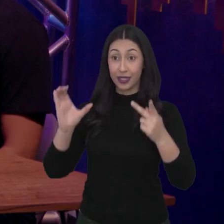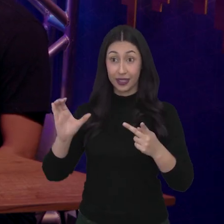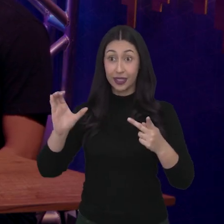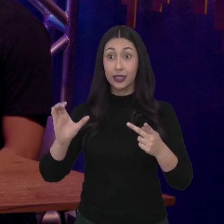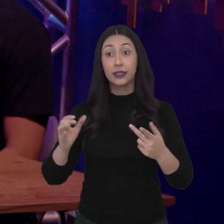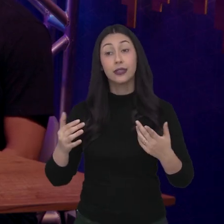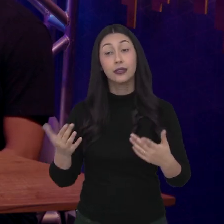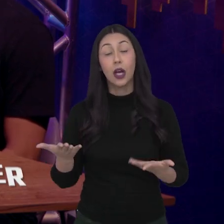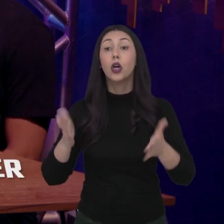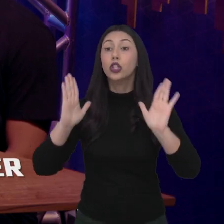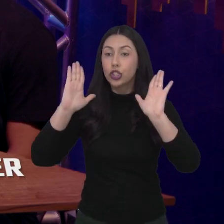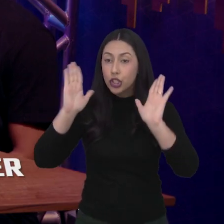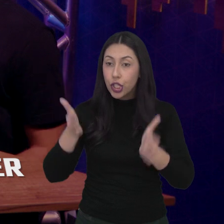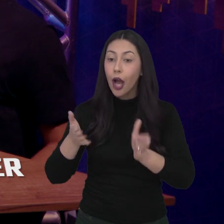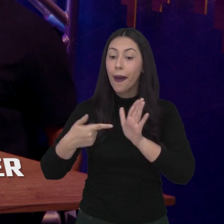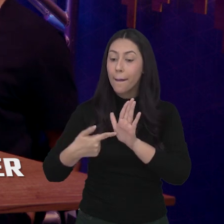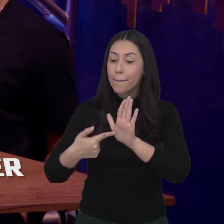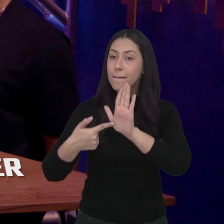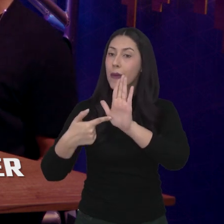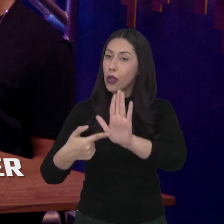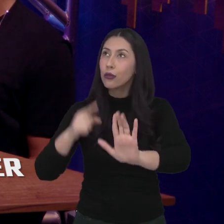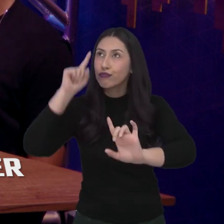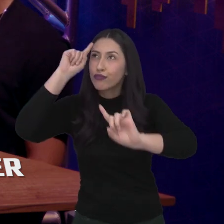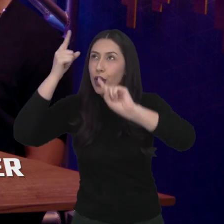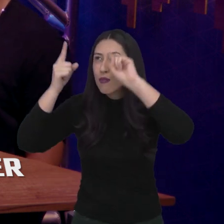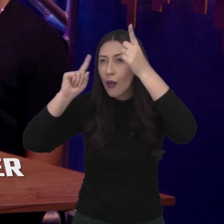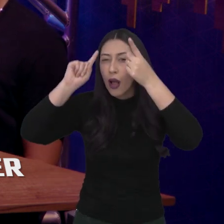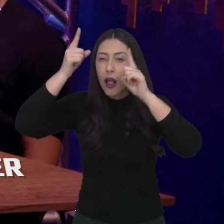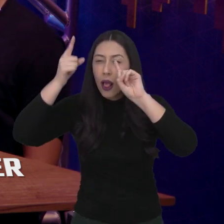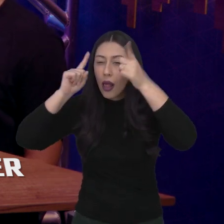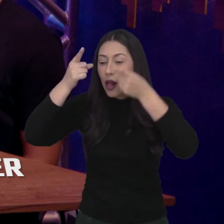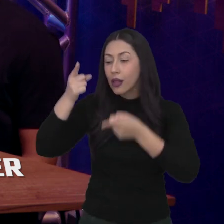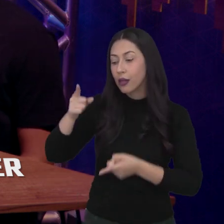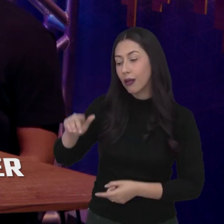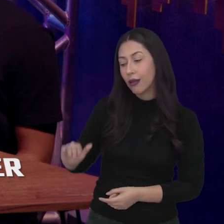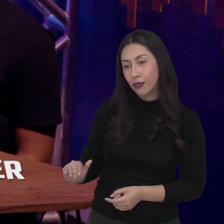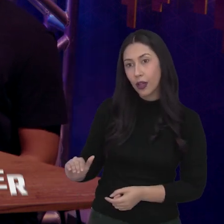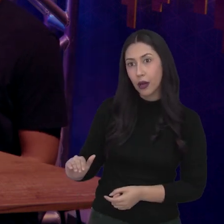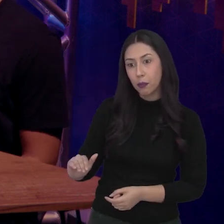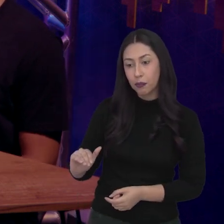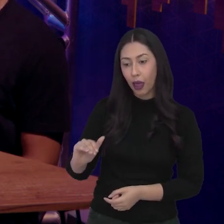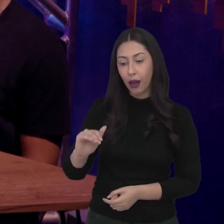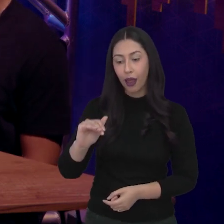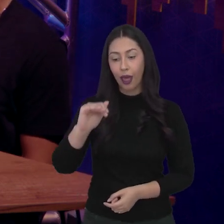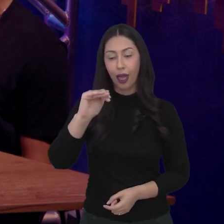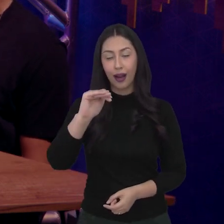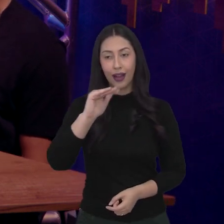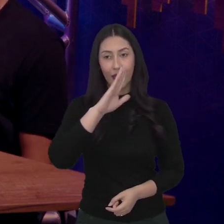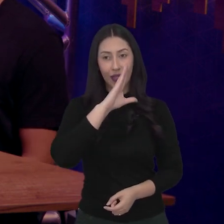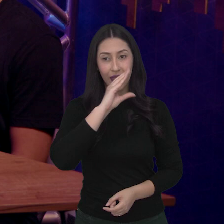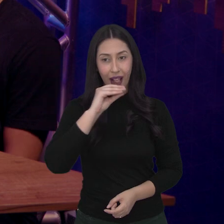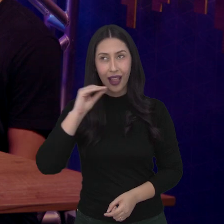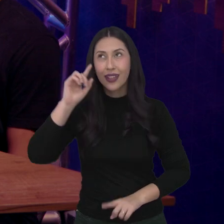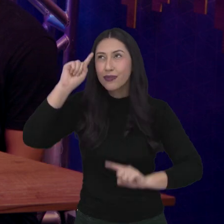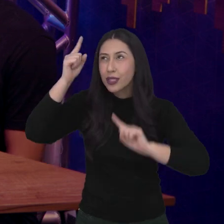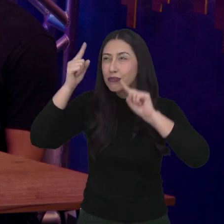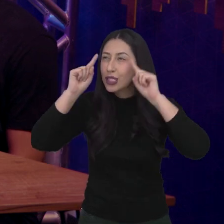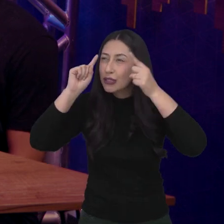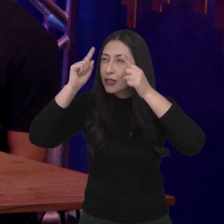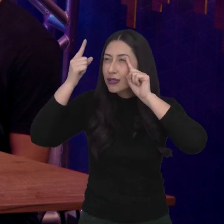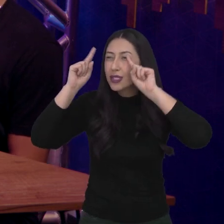De volta com o Pode Ser, e Vicky, a gente já falou da criatividade e imaginação na infância, criatividade e